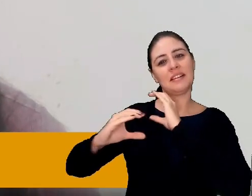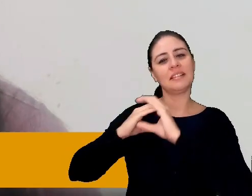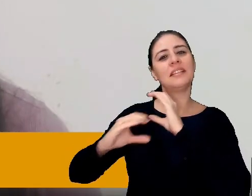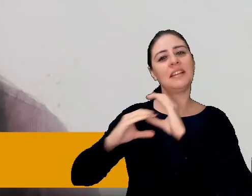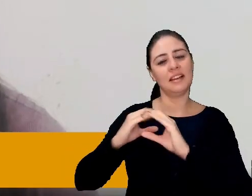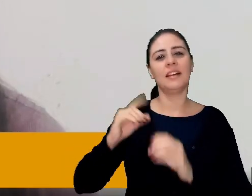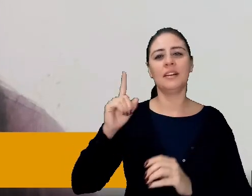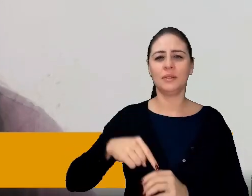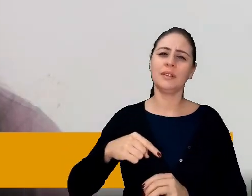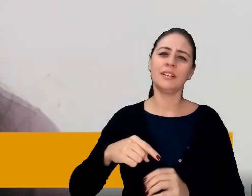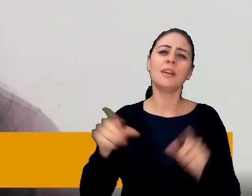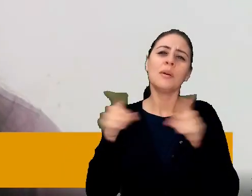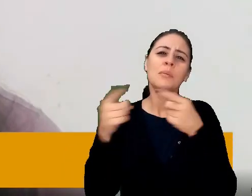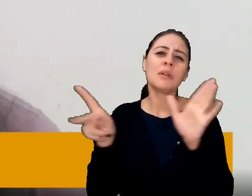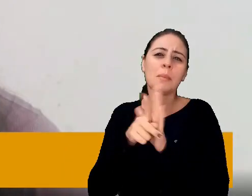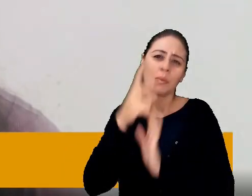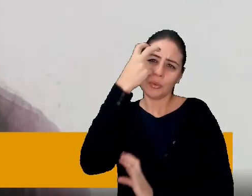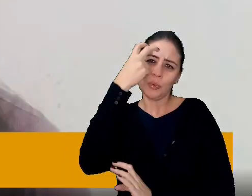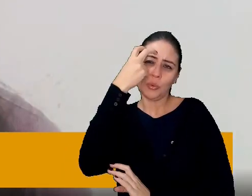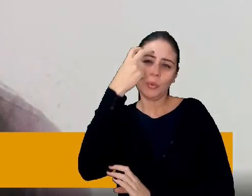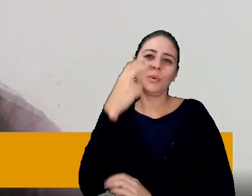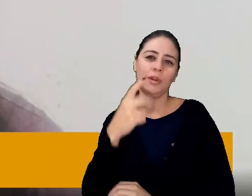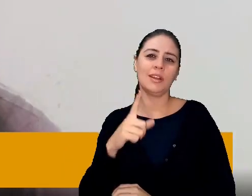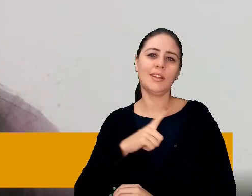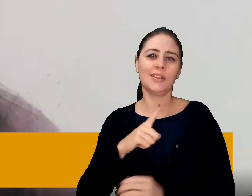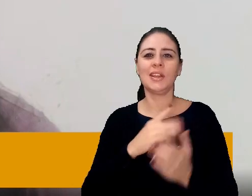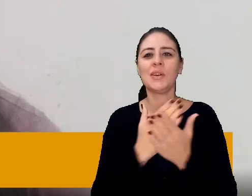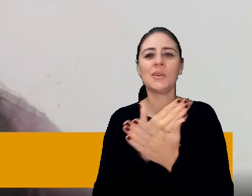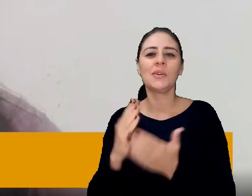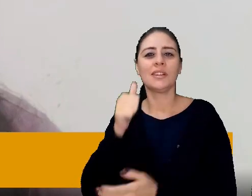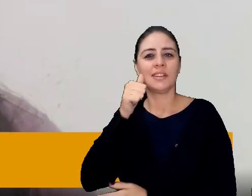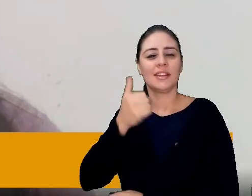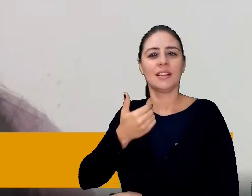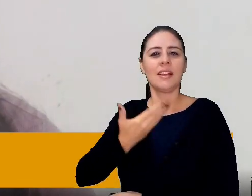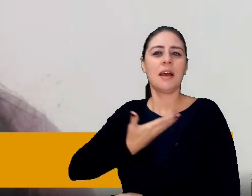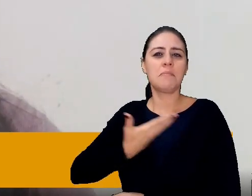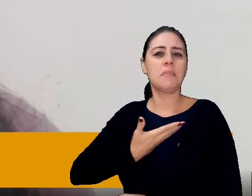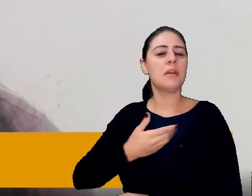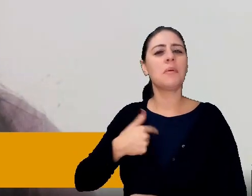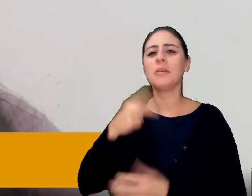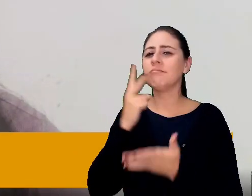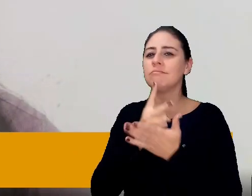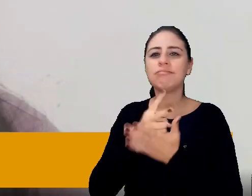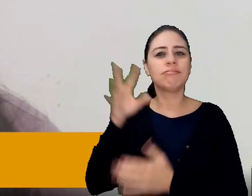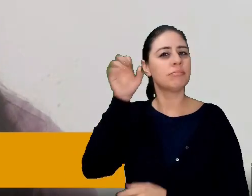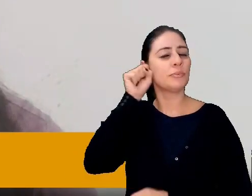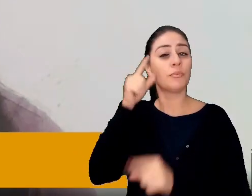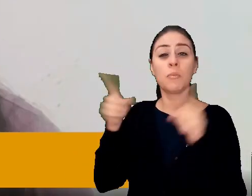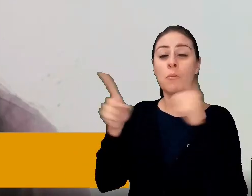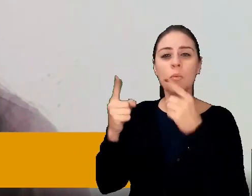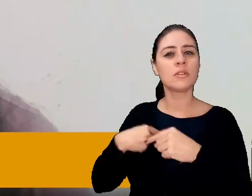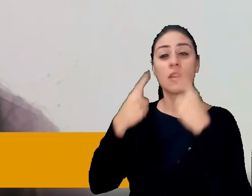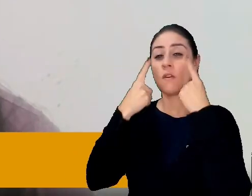que eu sempre falo, tenho amigos guaranis e eu falo, por que que eu choro quando eu ouço esse canto? Meu Deus do céu.